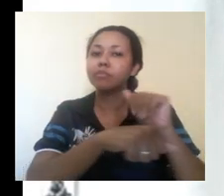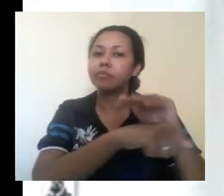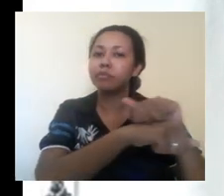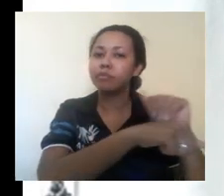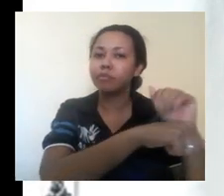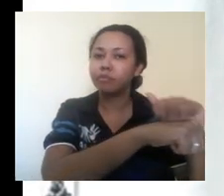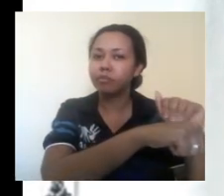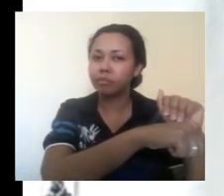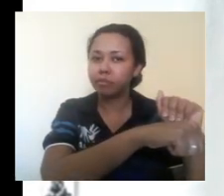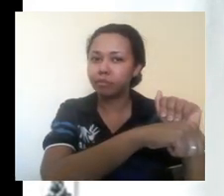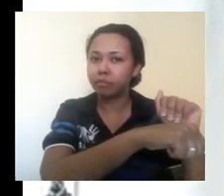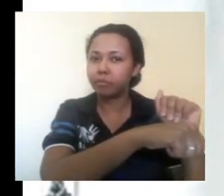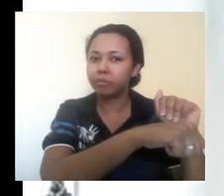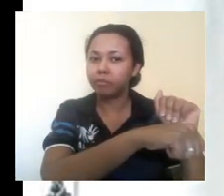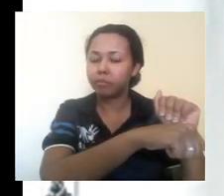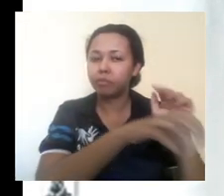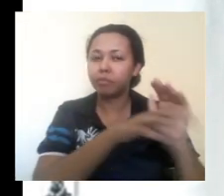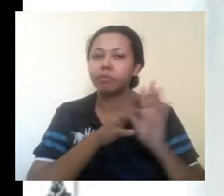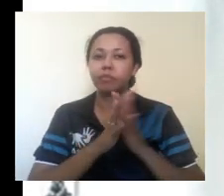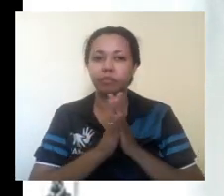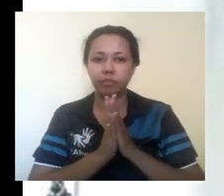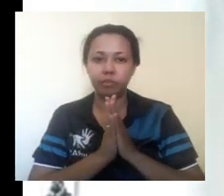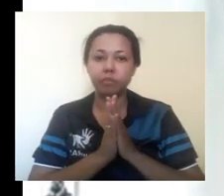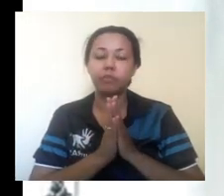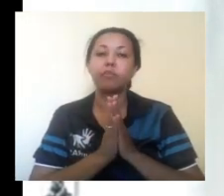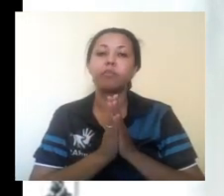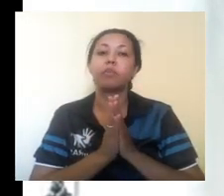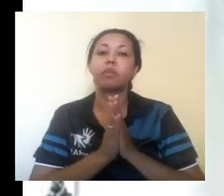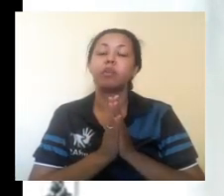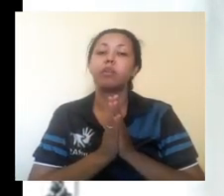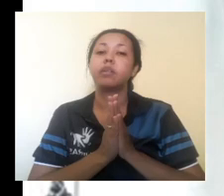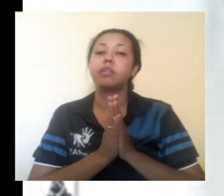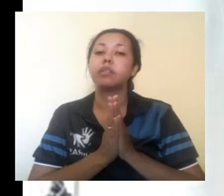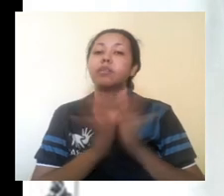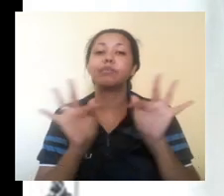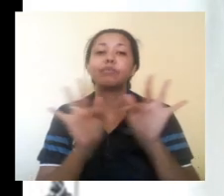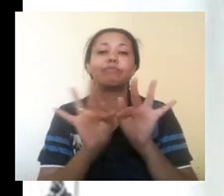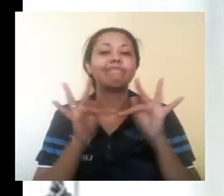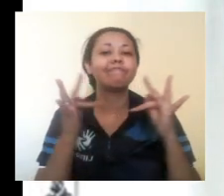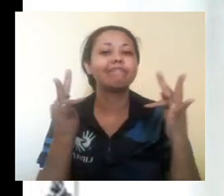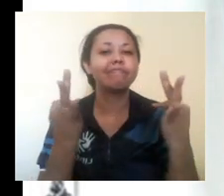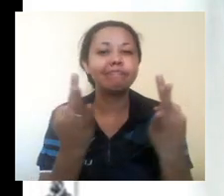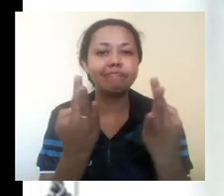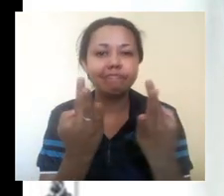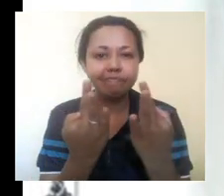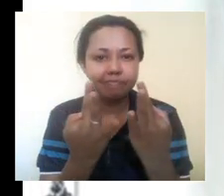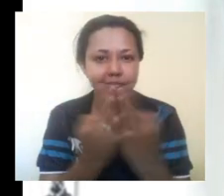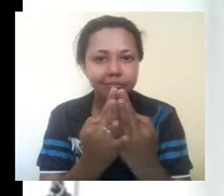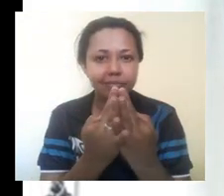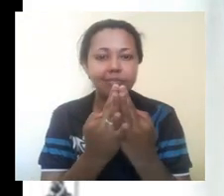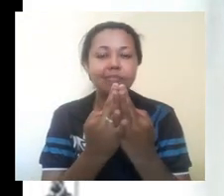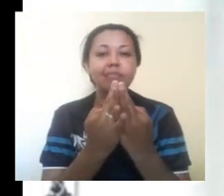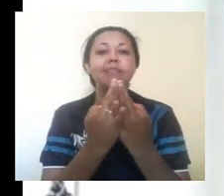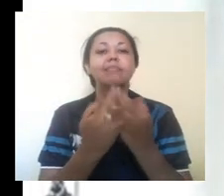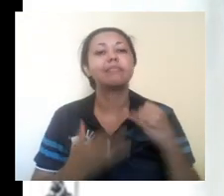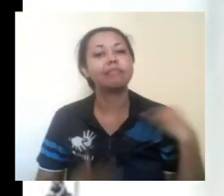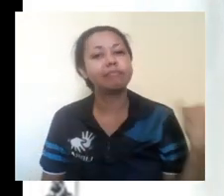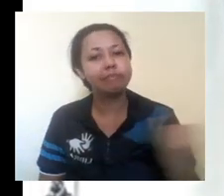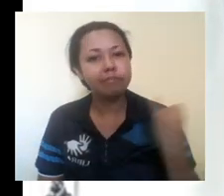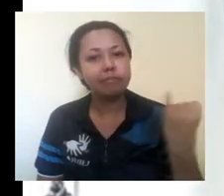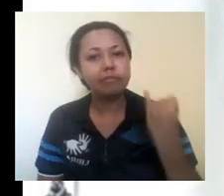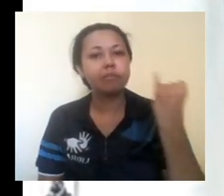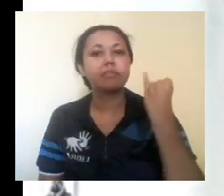luz da Bíblia, né? O marido é o primeiro ministério da mulher, e a família, e vem os filhos, e